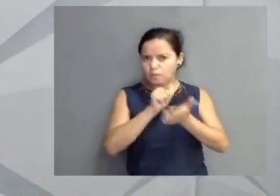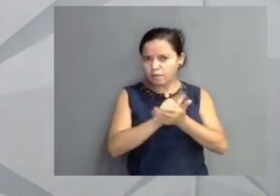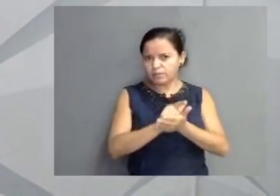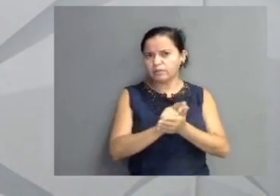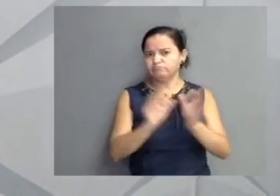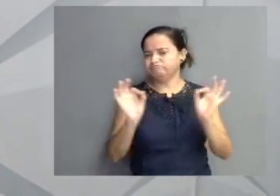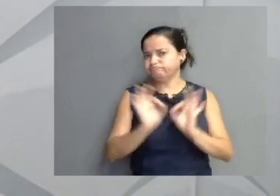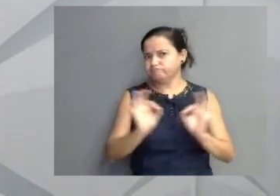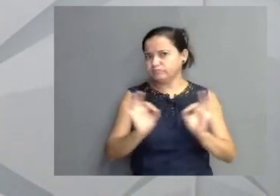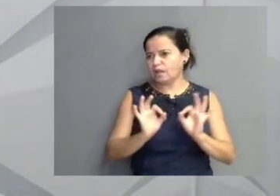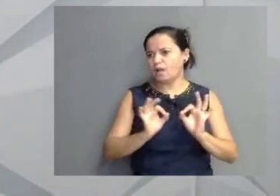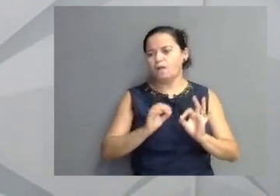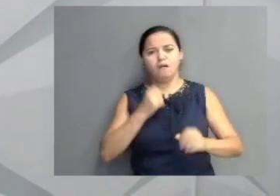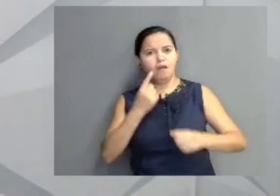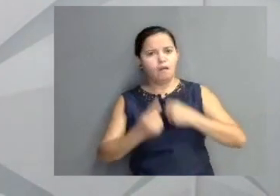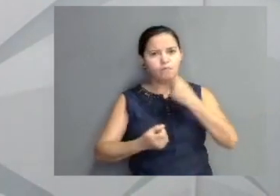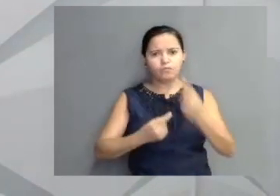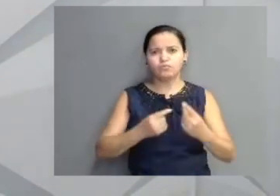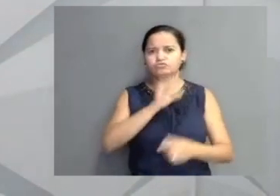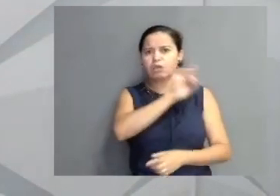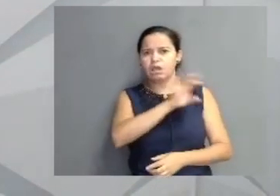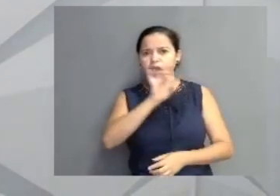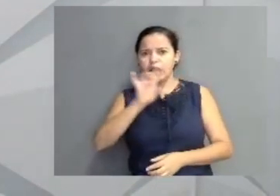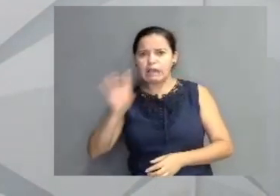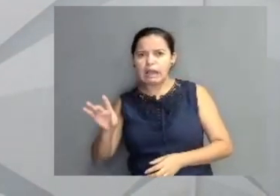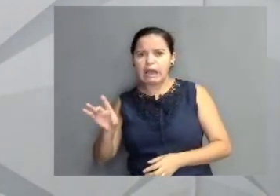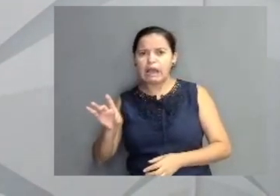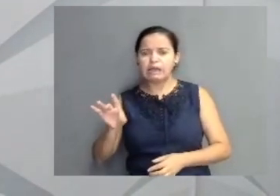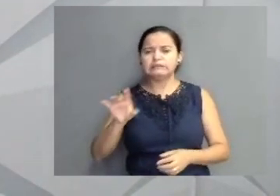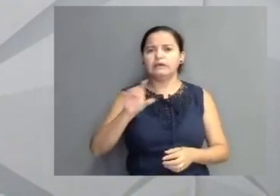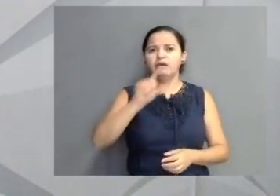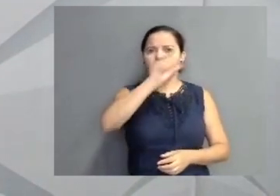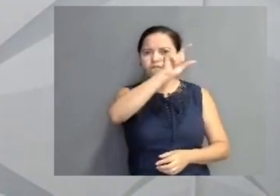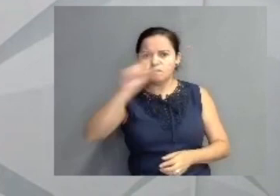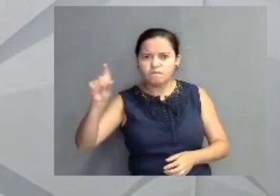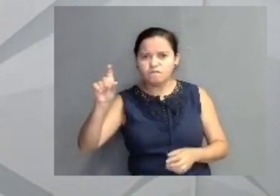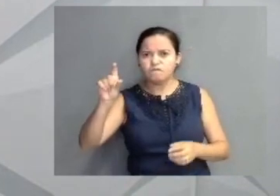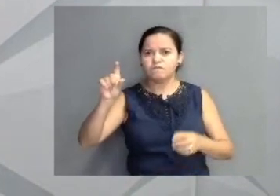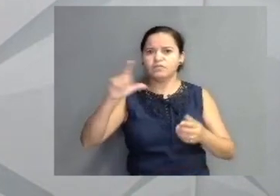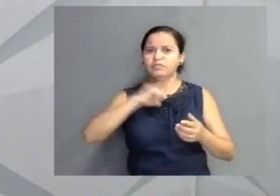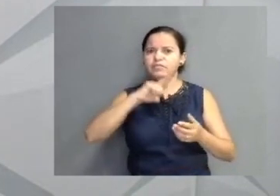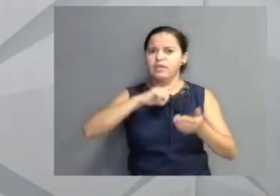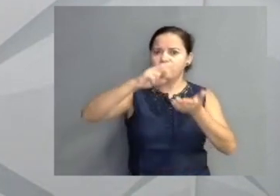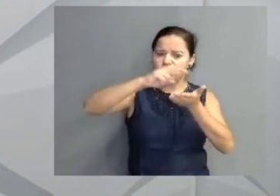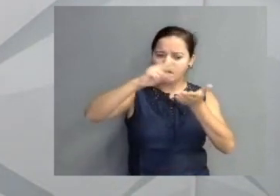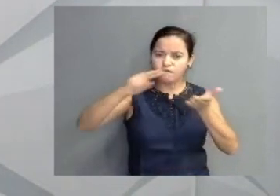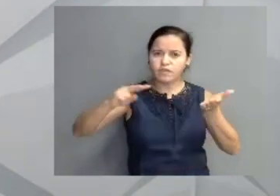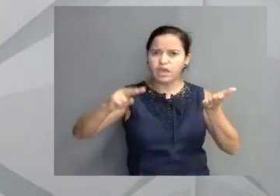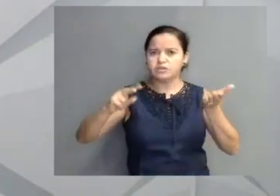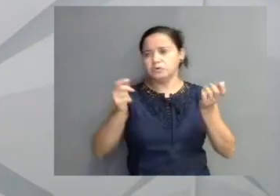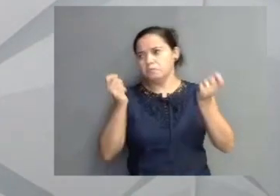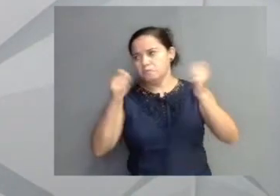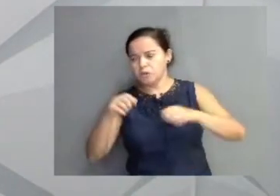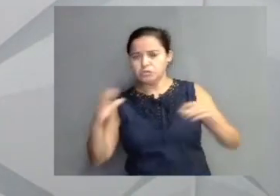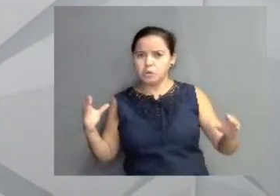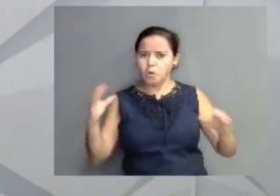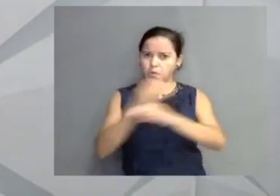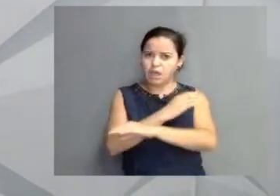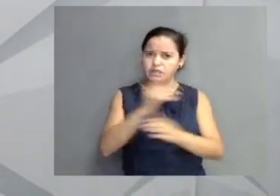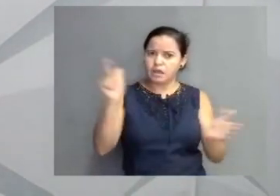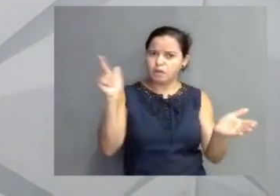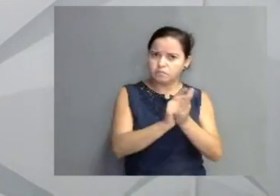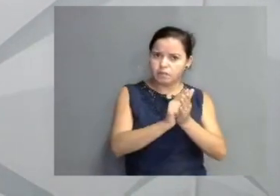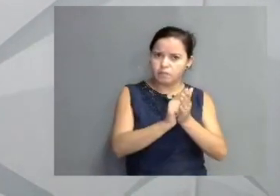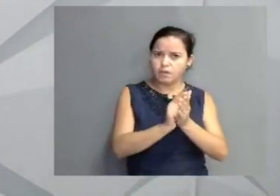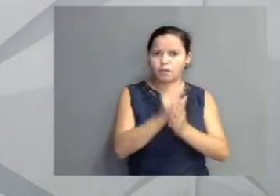aqueles que eu trouxe. Cada linha são versos. Então o verso pode preencher toda a folha, ou o verso pode